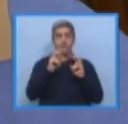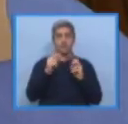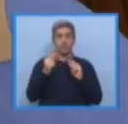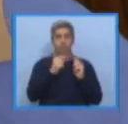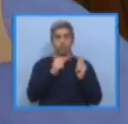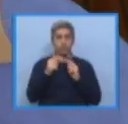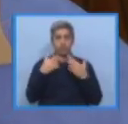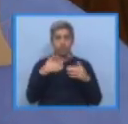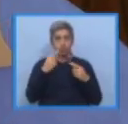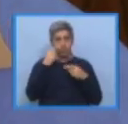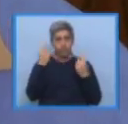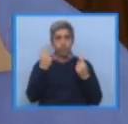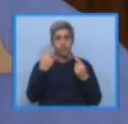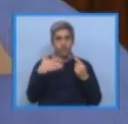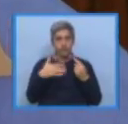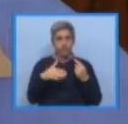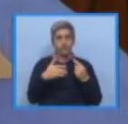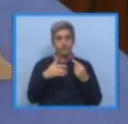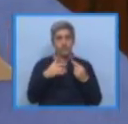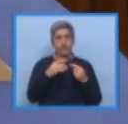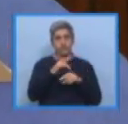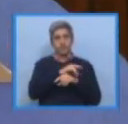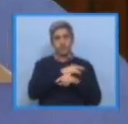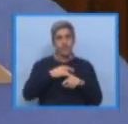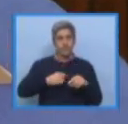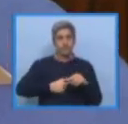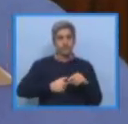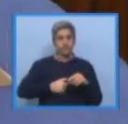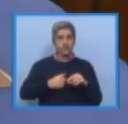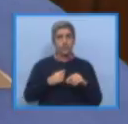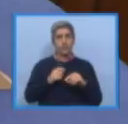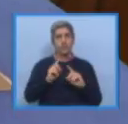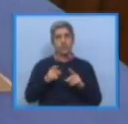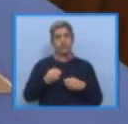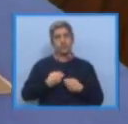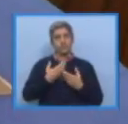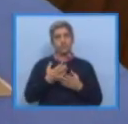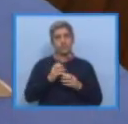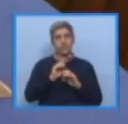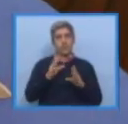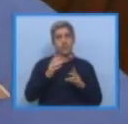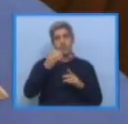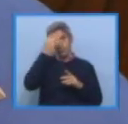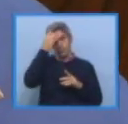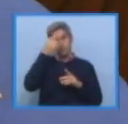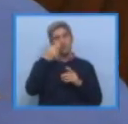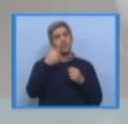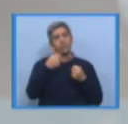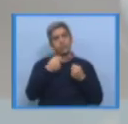discussão pública para a qual os médicos católicos também manifestam a sua clara